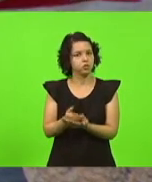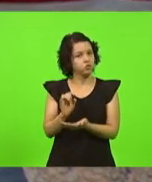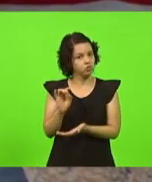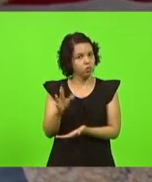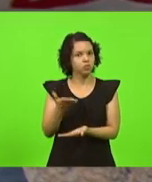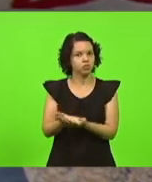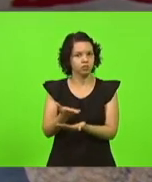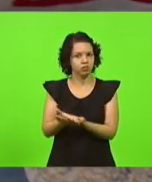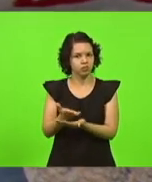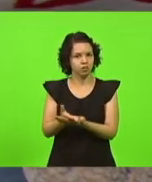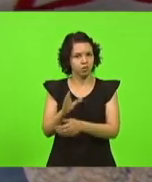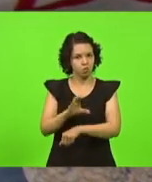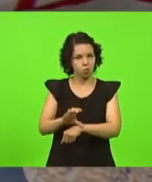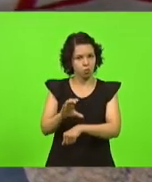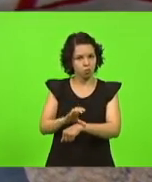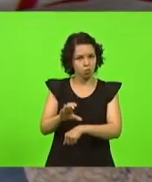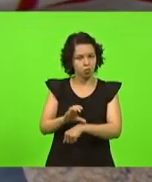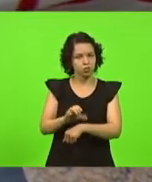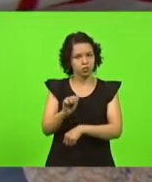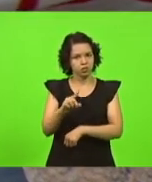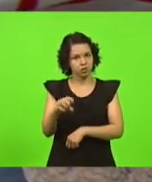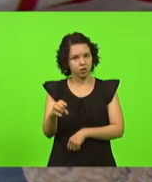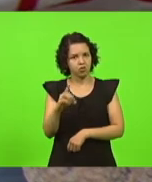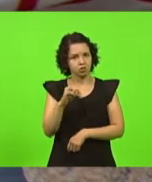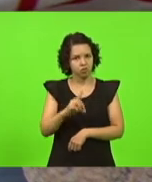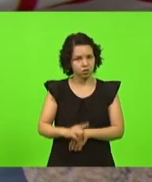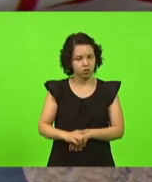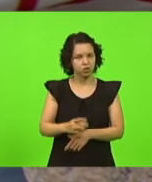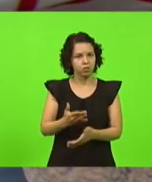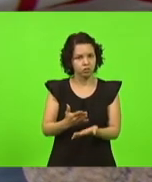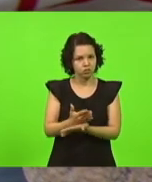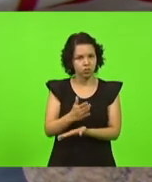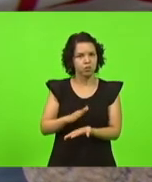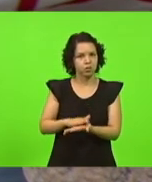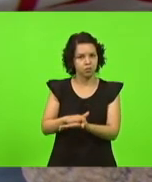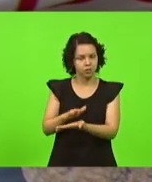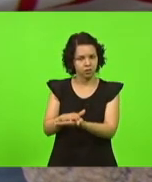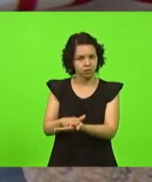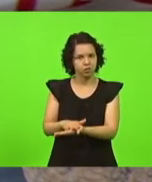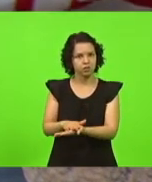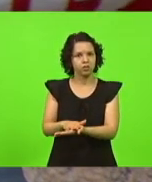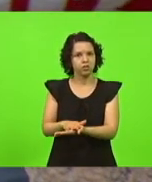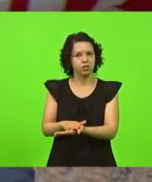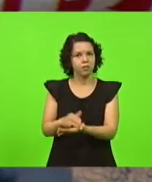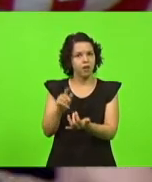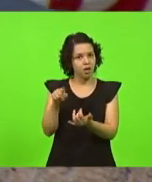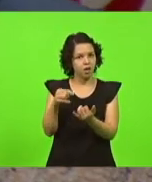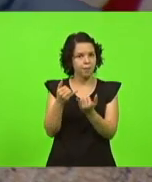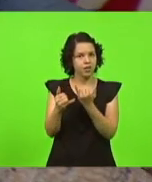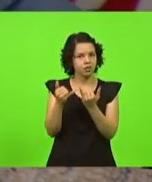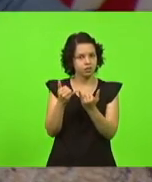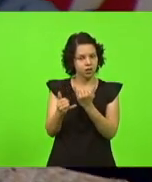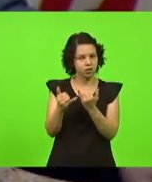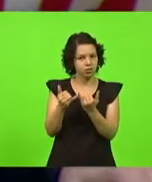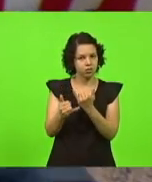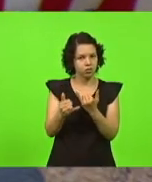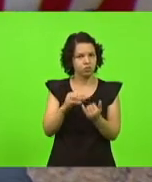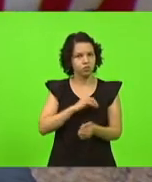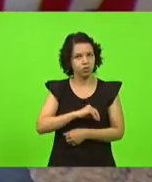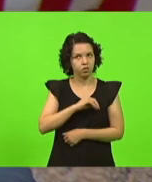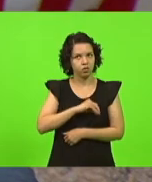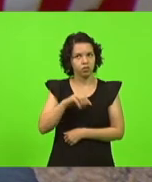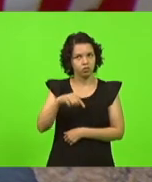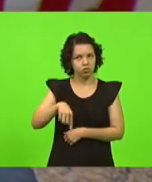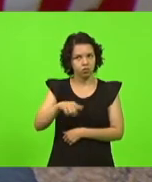Fez um curso lá EAD de Direito, passou, fez o concurso dele, parabéns, mas é exatamente a metade do valor do salário que nós aprovamos